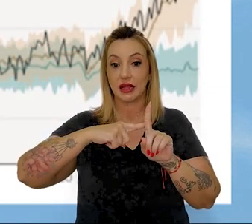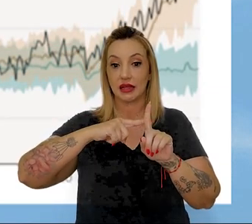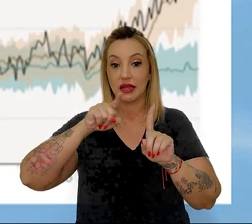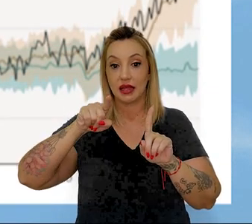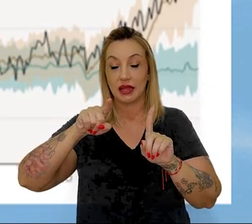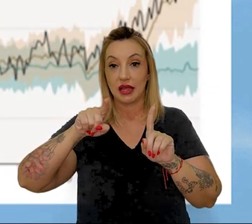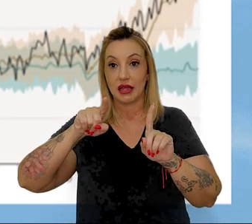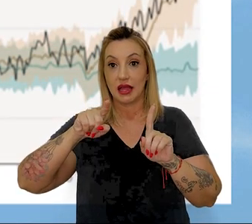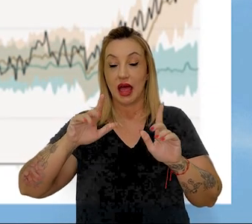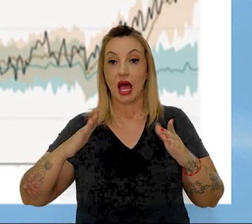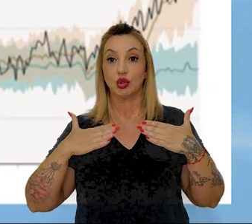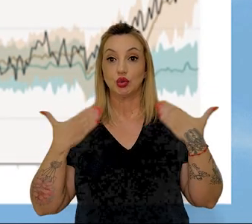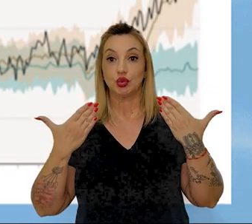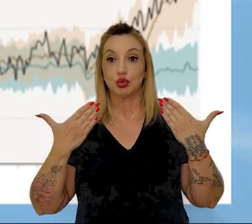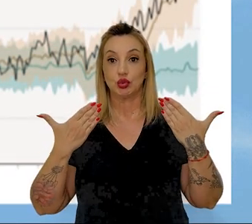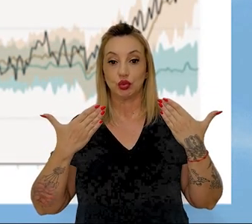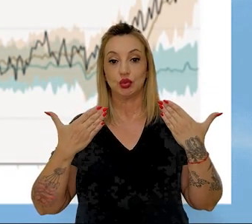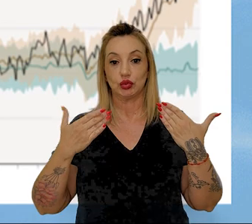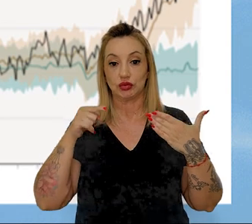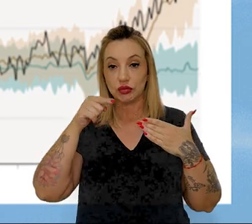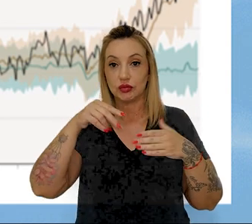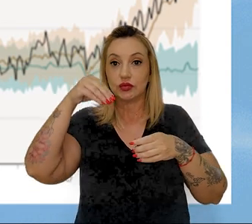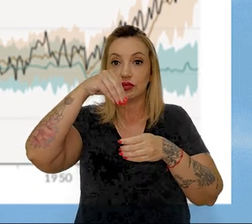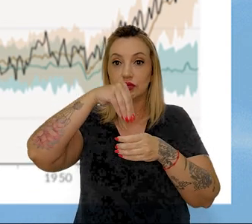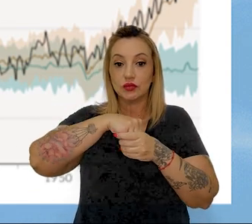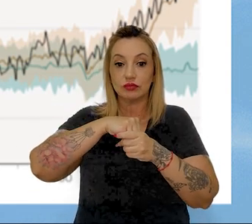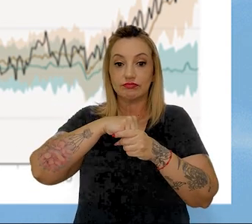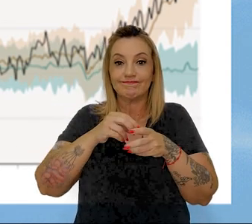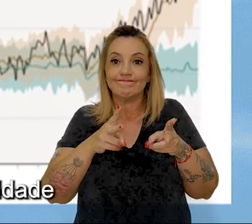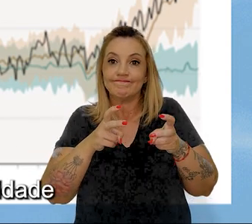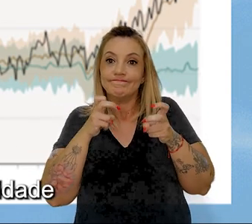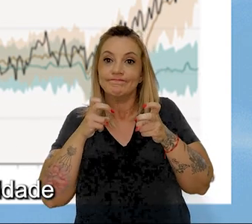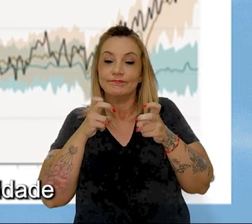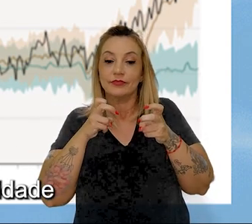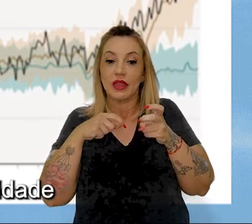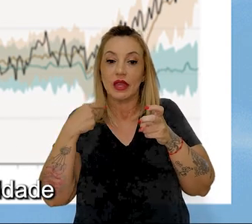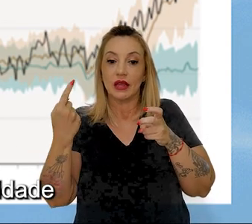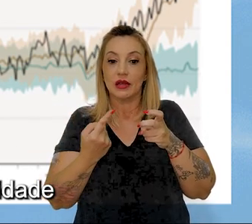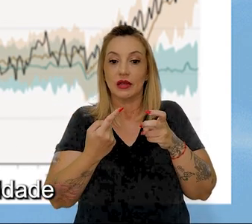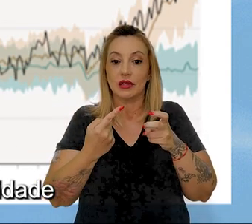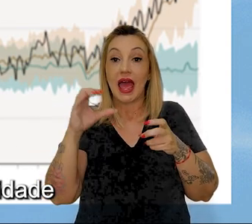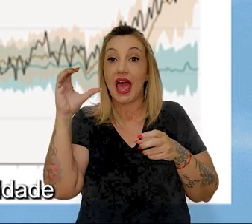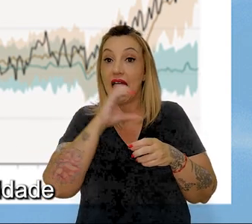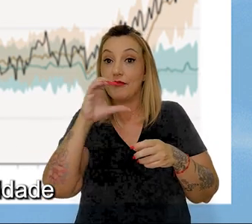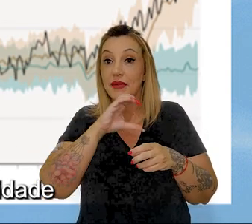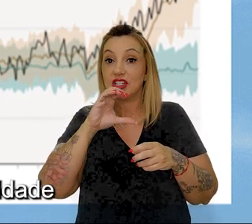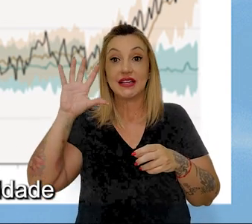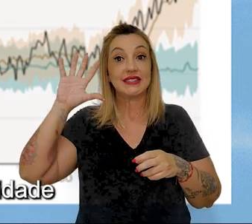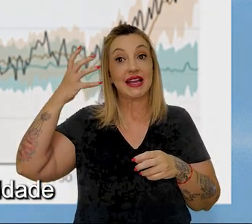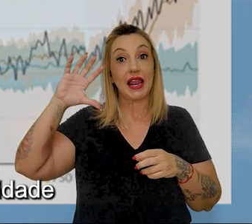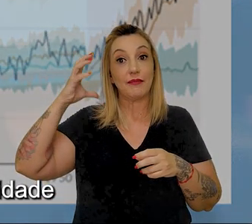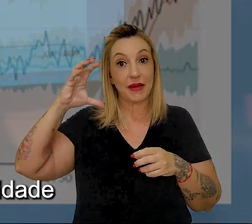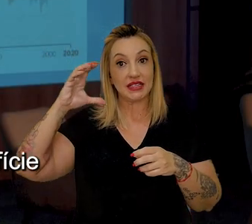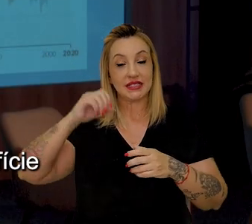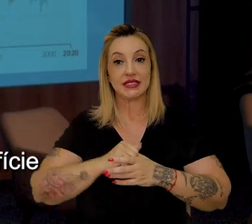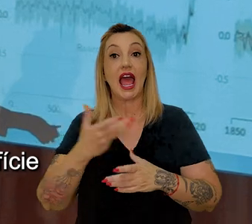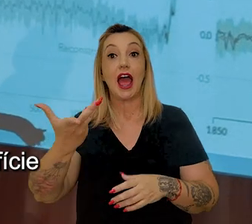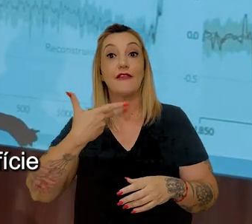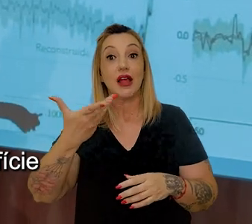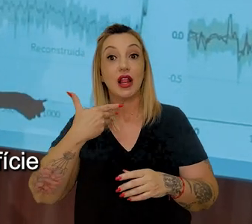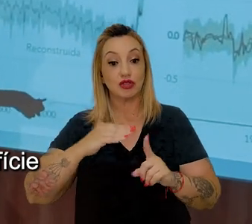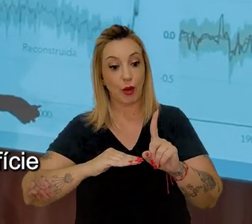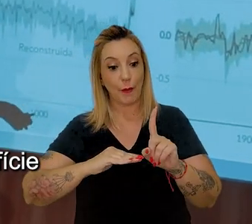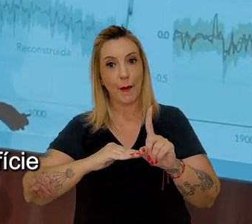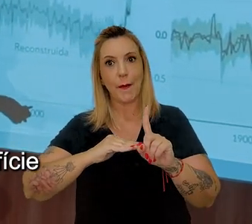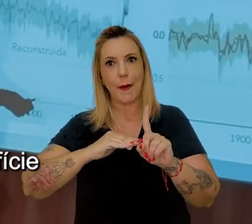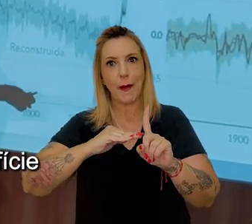que tá assustando isso é parte dessa visão de que nós estamos numa emergência climática é a velocidade com que